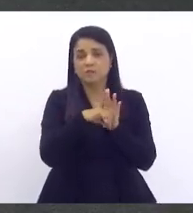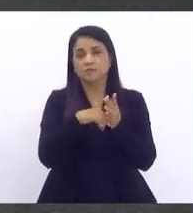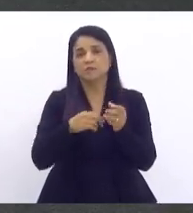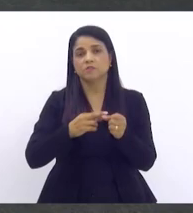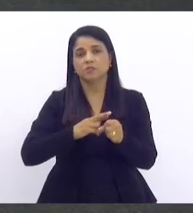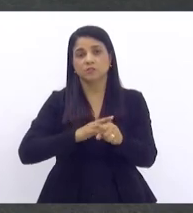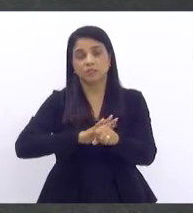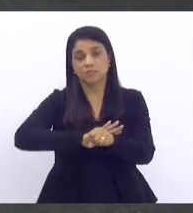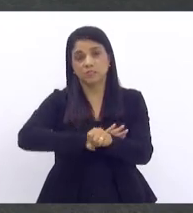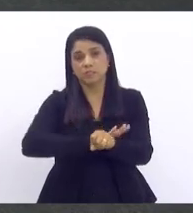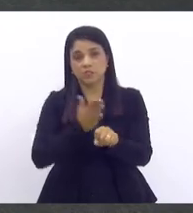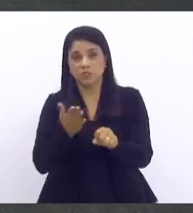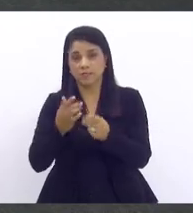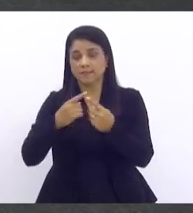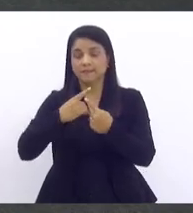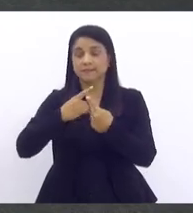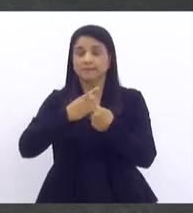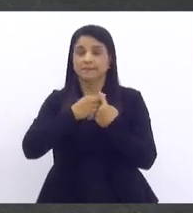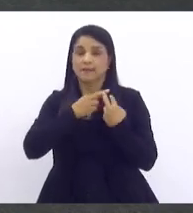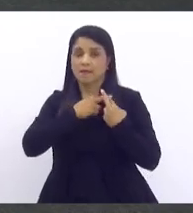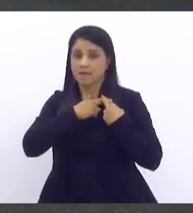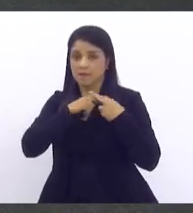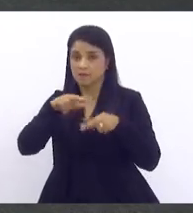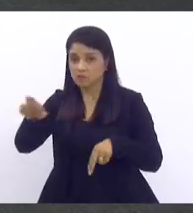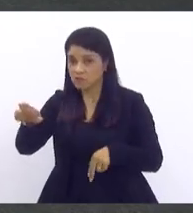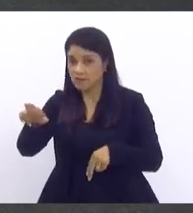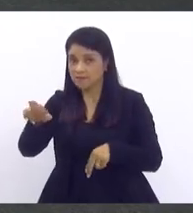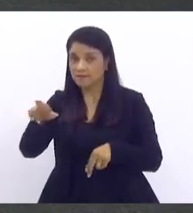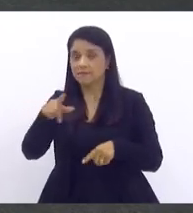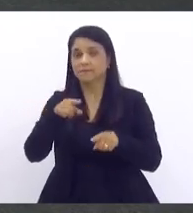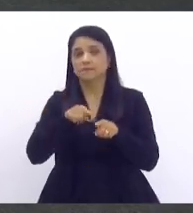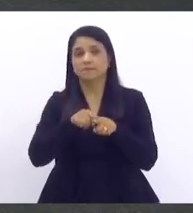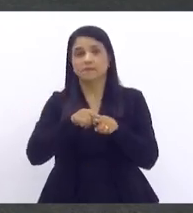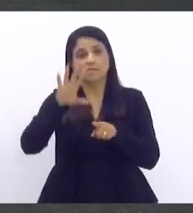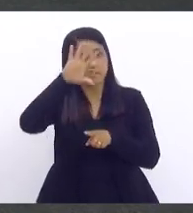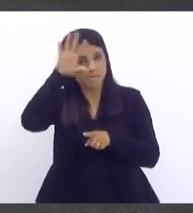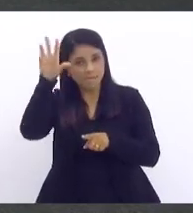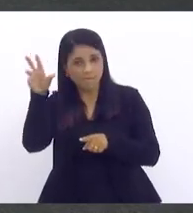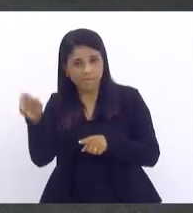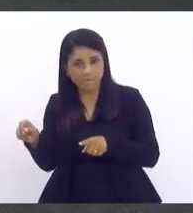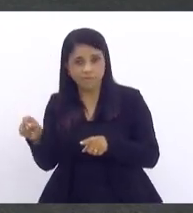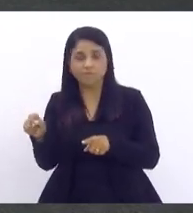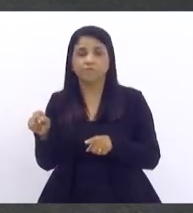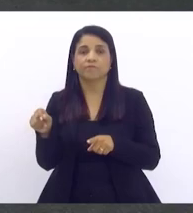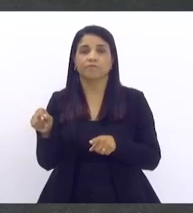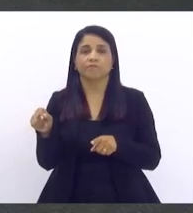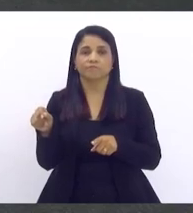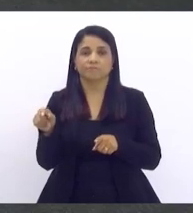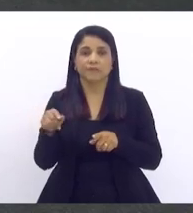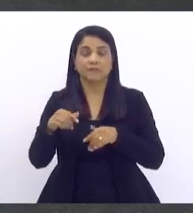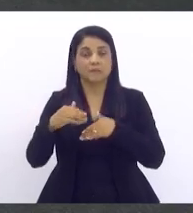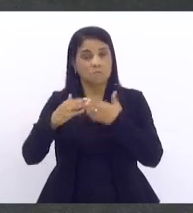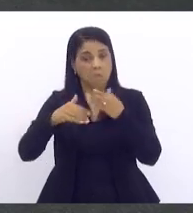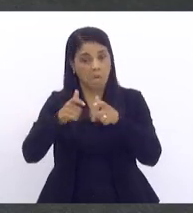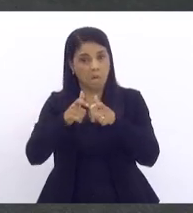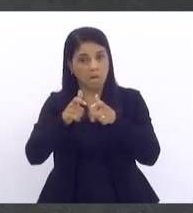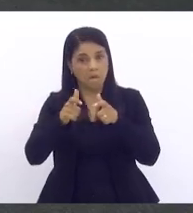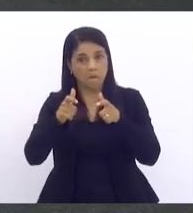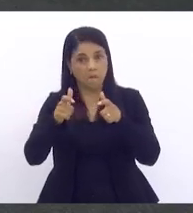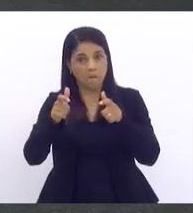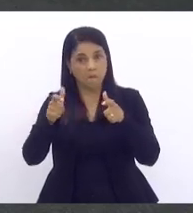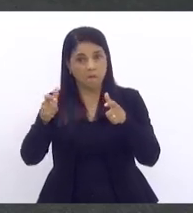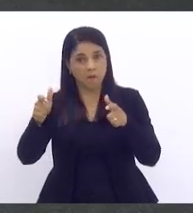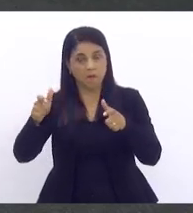intolerância religiosa, em especial contra as religiões de matriz africana, eles têm se avolumado. E aí